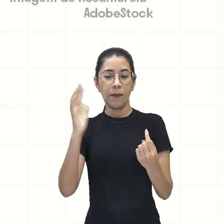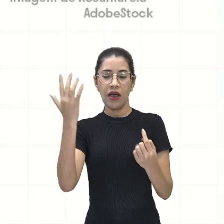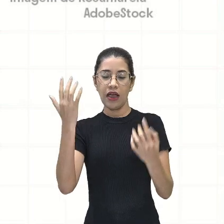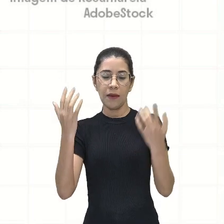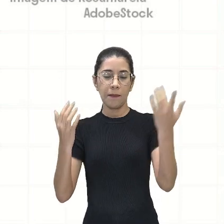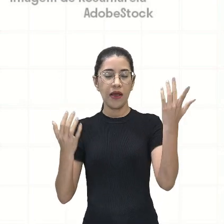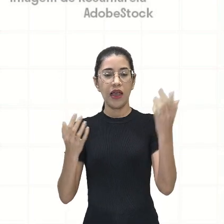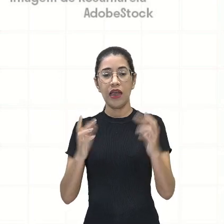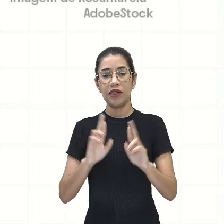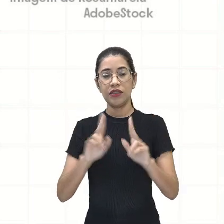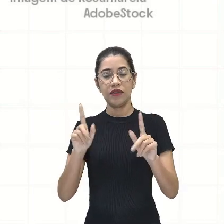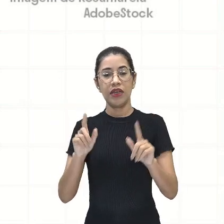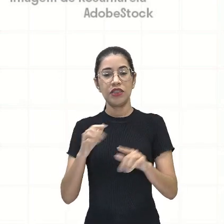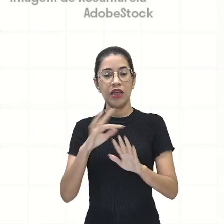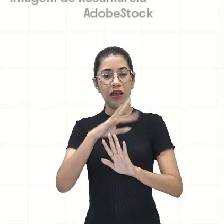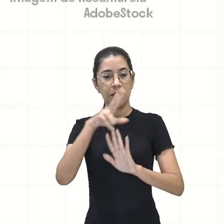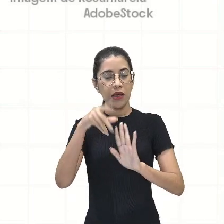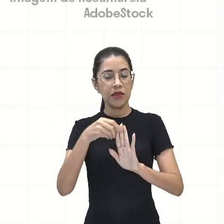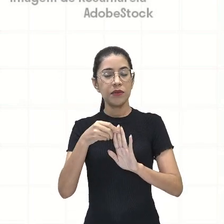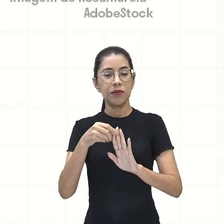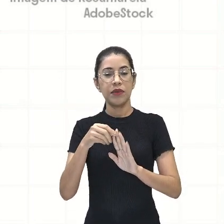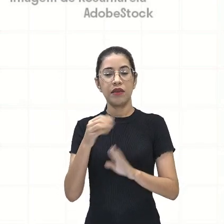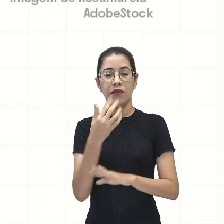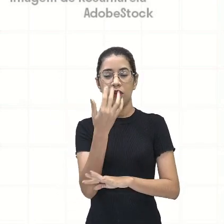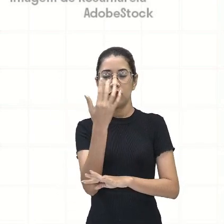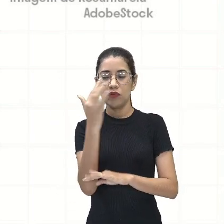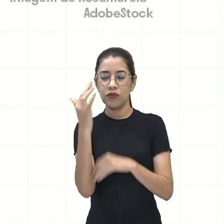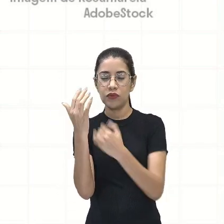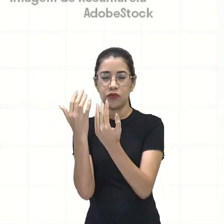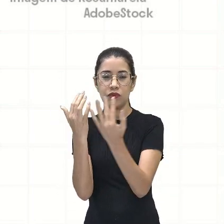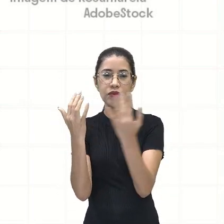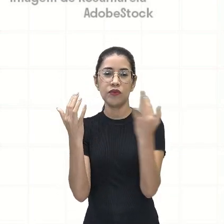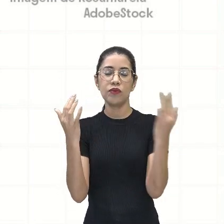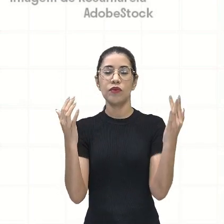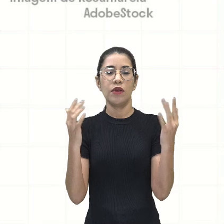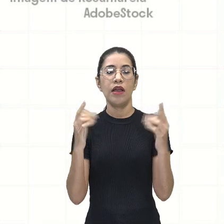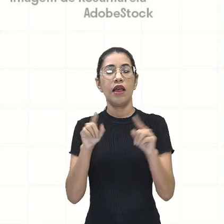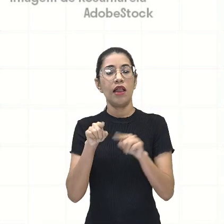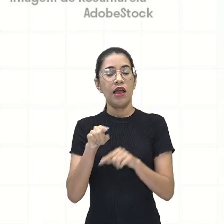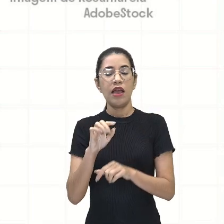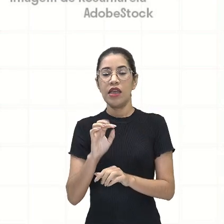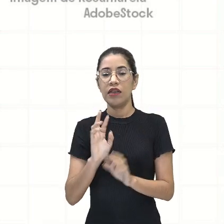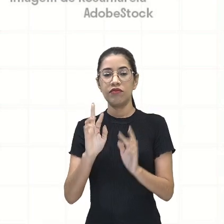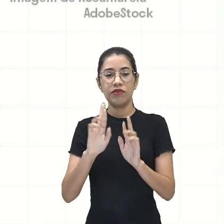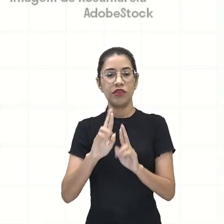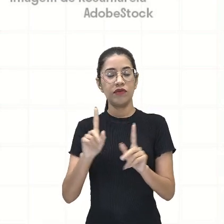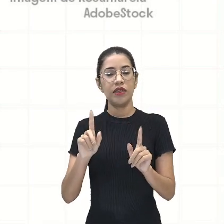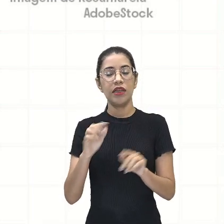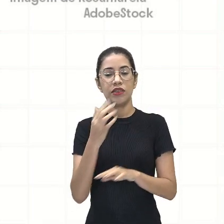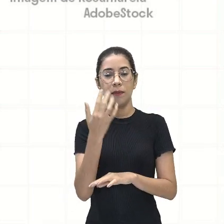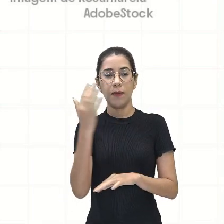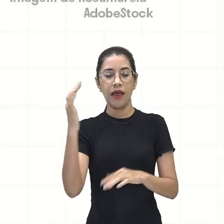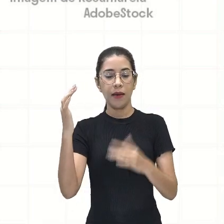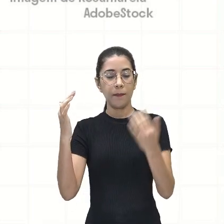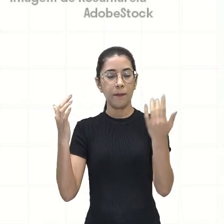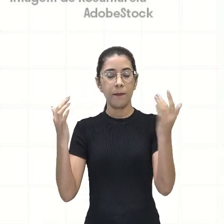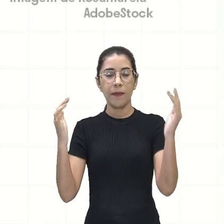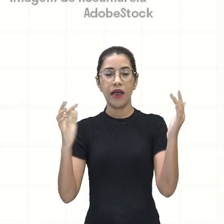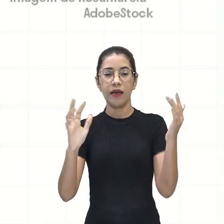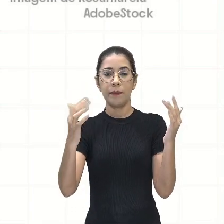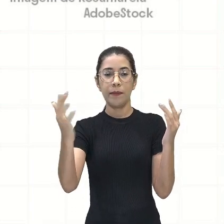Amazônia, da Mata Atlântica, onde as árvores estão mais próximas. Aí no cerrado as árvores aparecem mais isoladas,